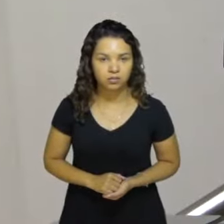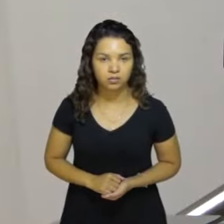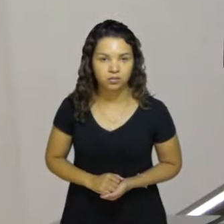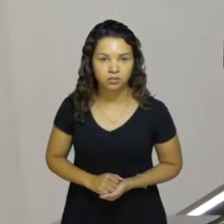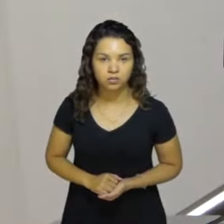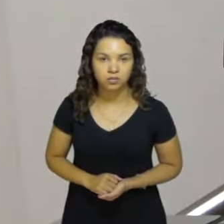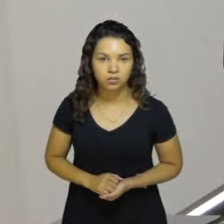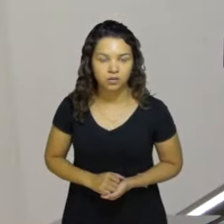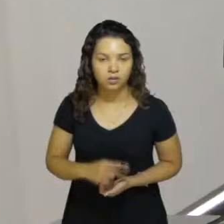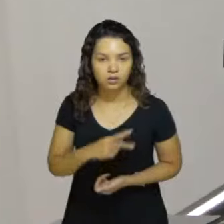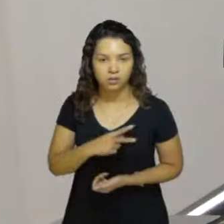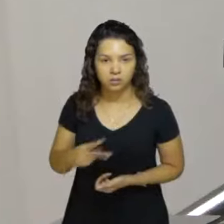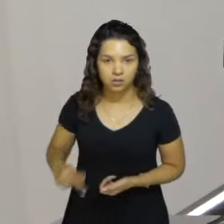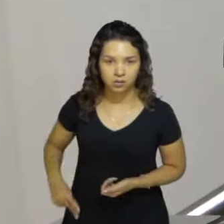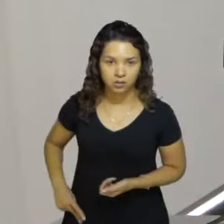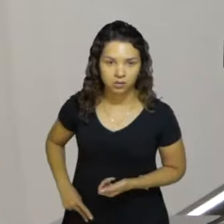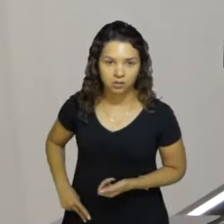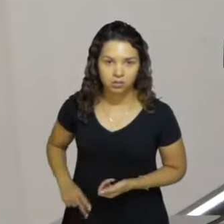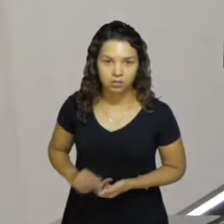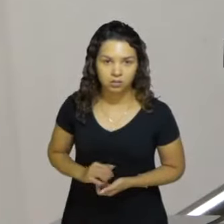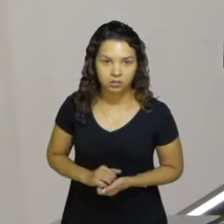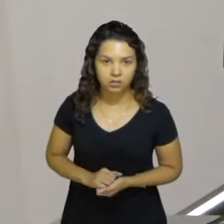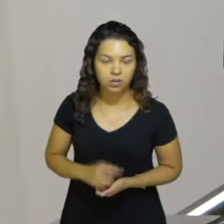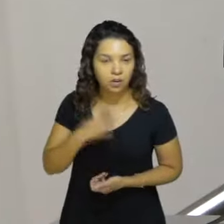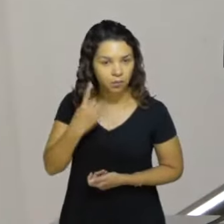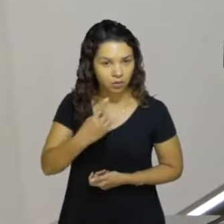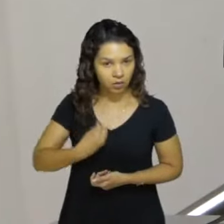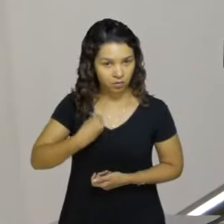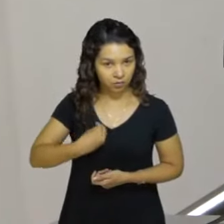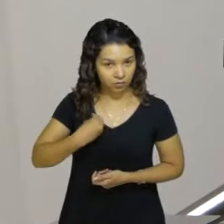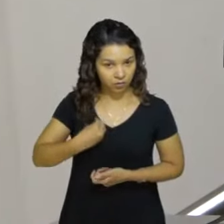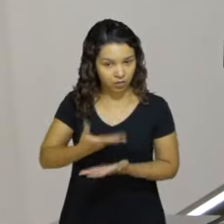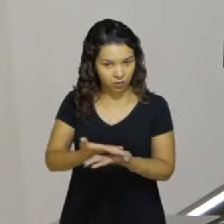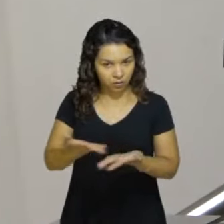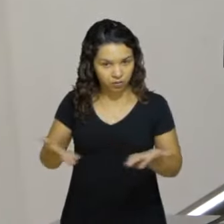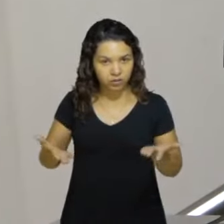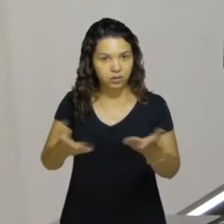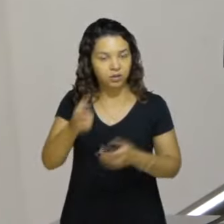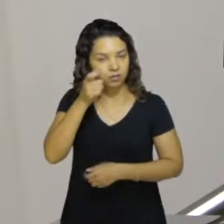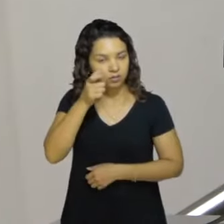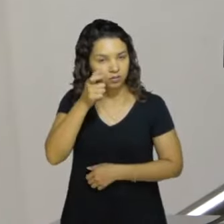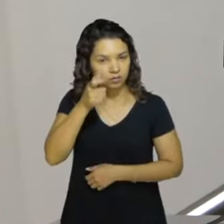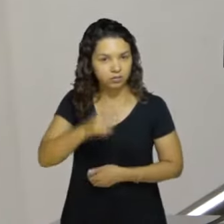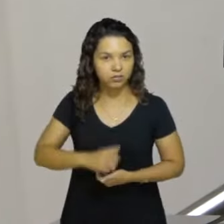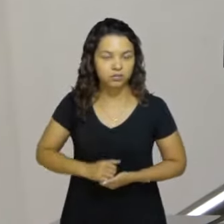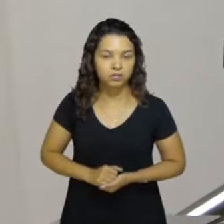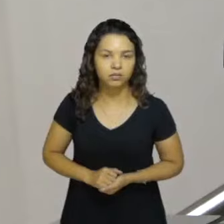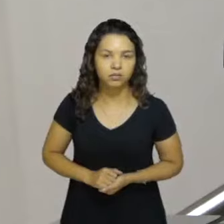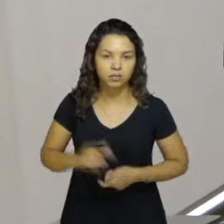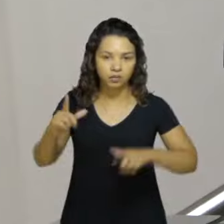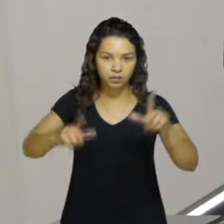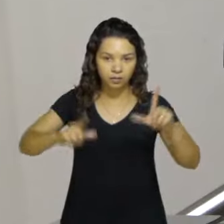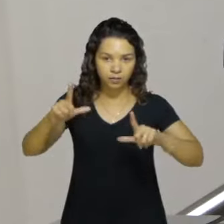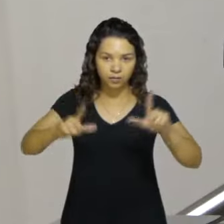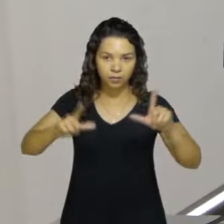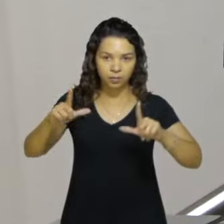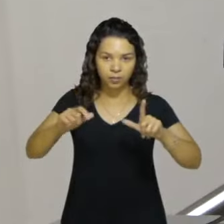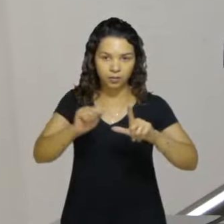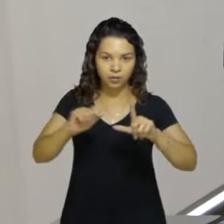Senhor presidente, deputados presentes nessa sessão, a todos que nos assistem pela TV UAU e as redes